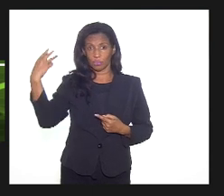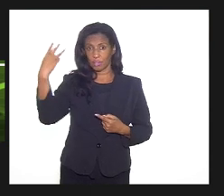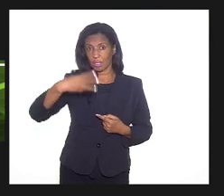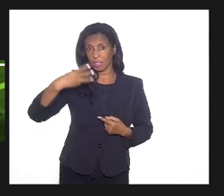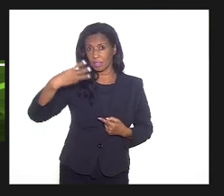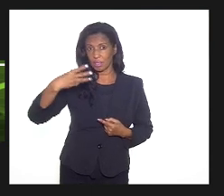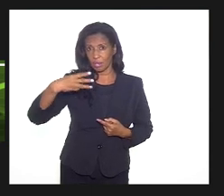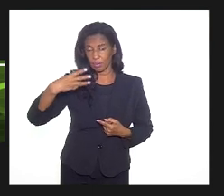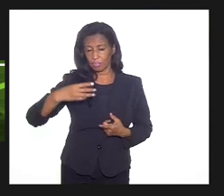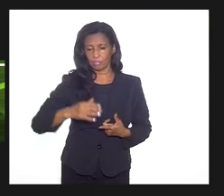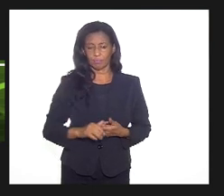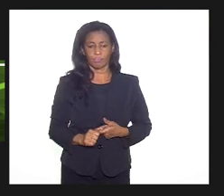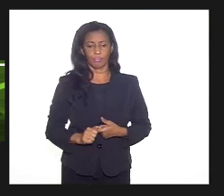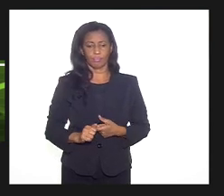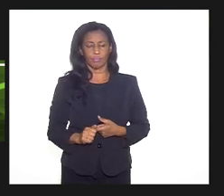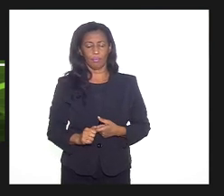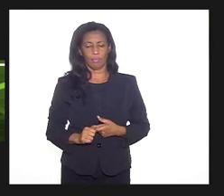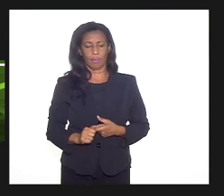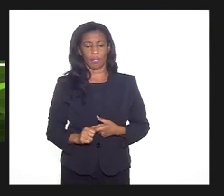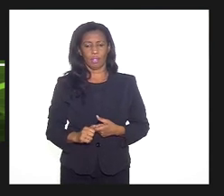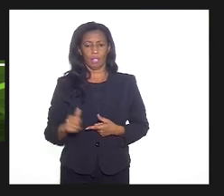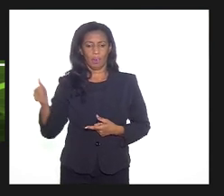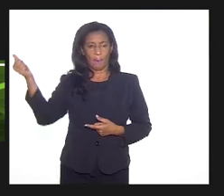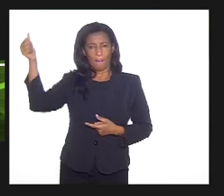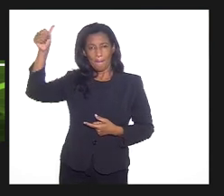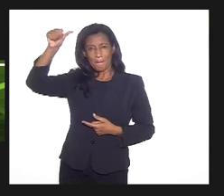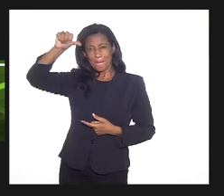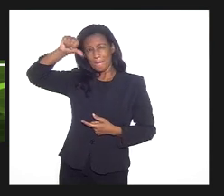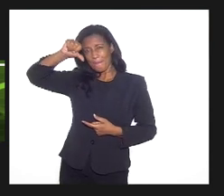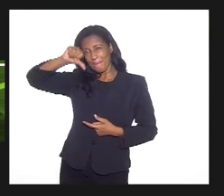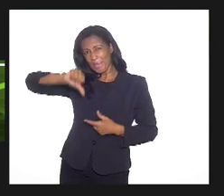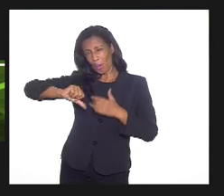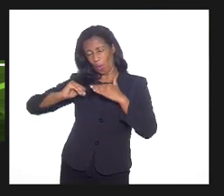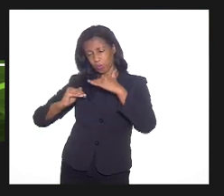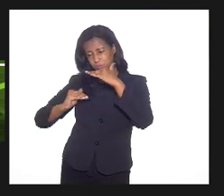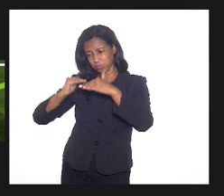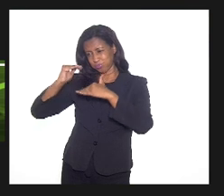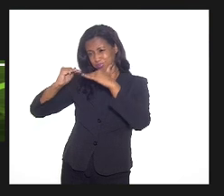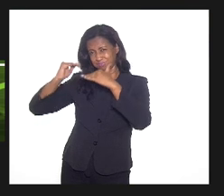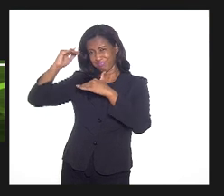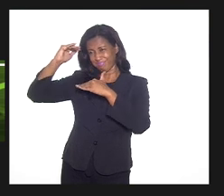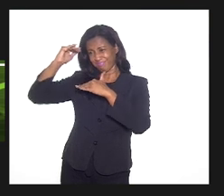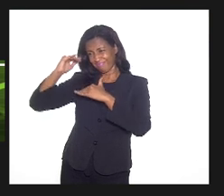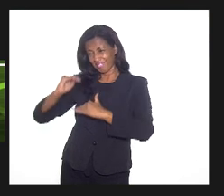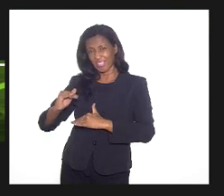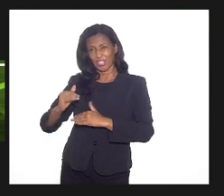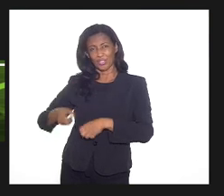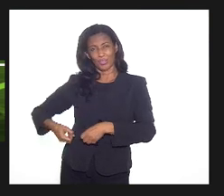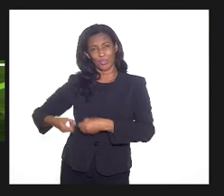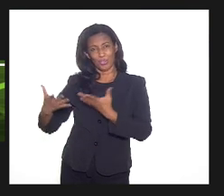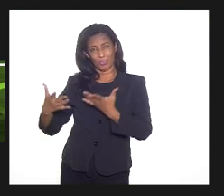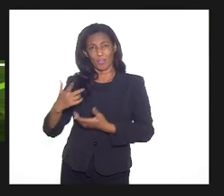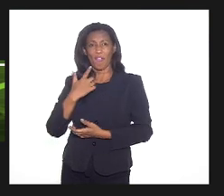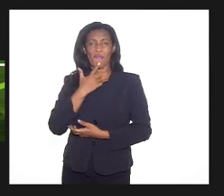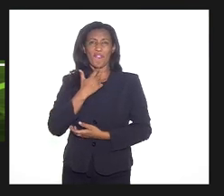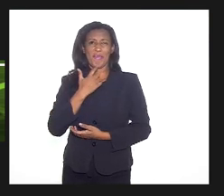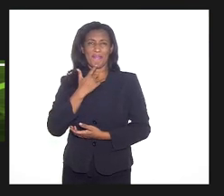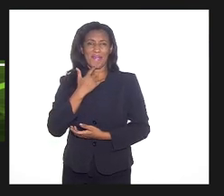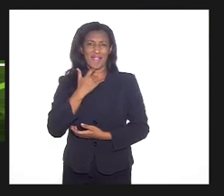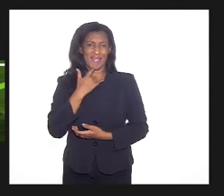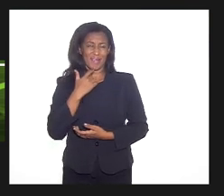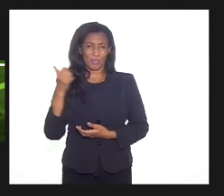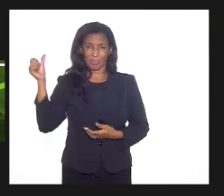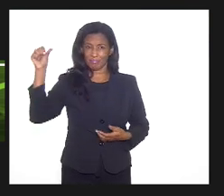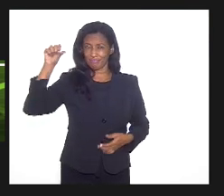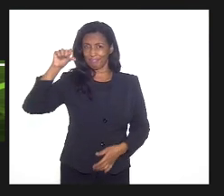terceiro com o pior desempenho de crescimento de despesa, né? Do ponto de vista fiscal,